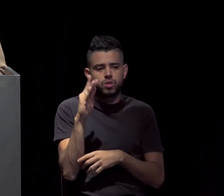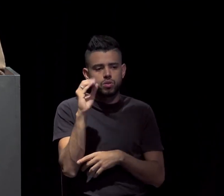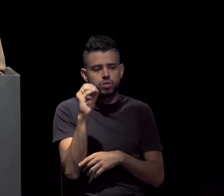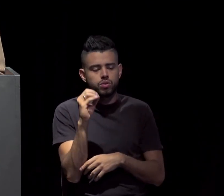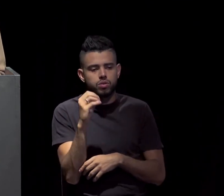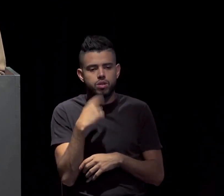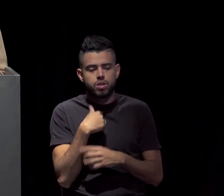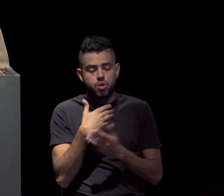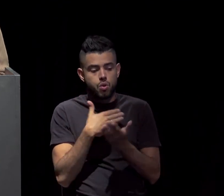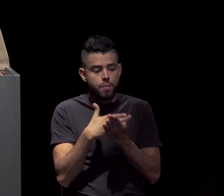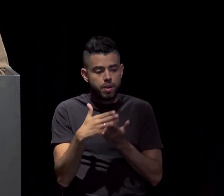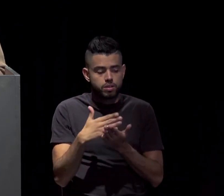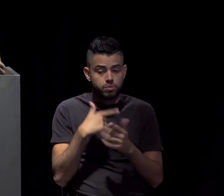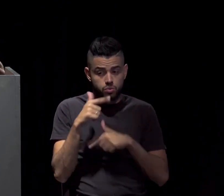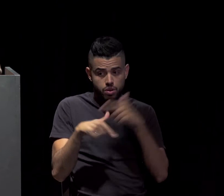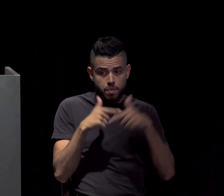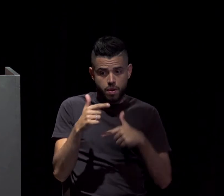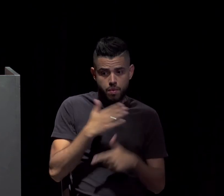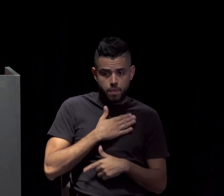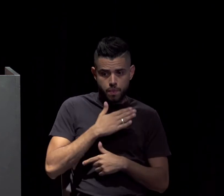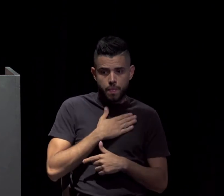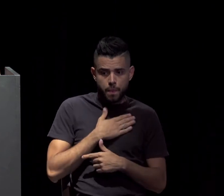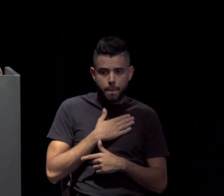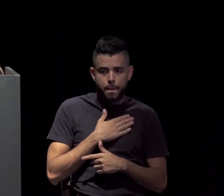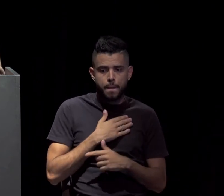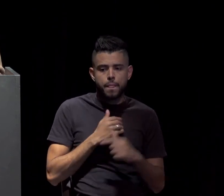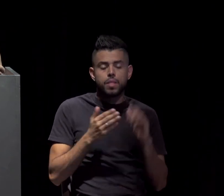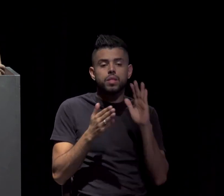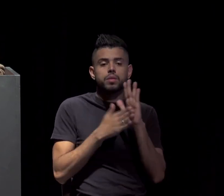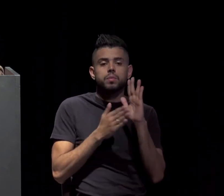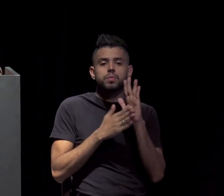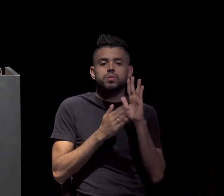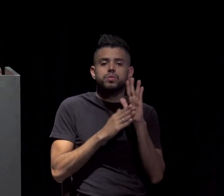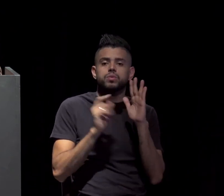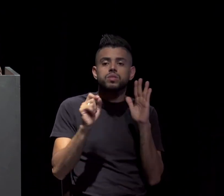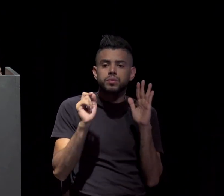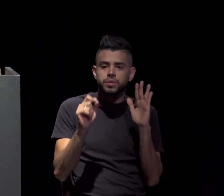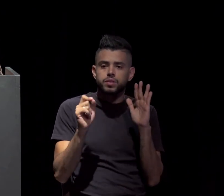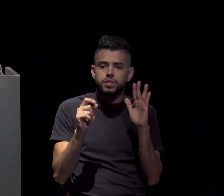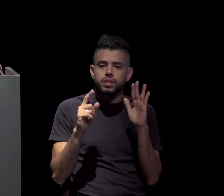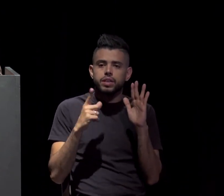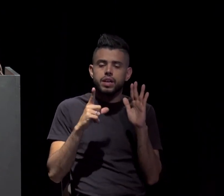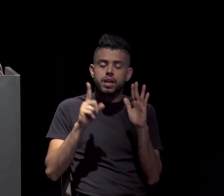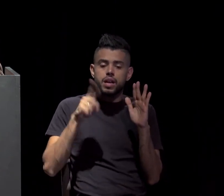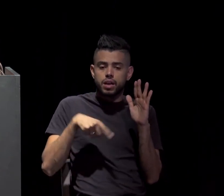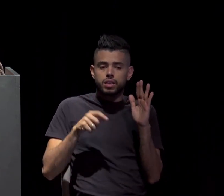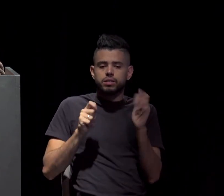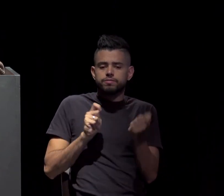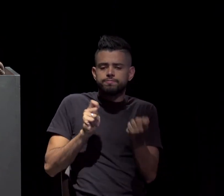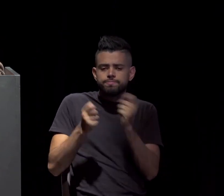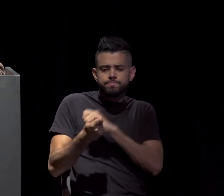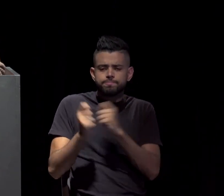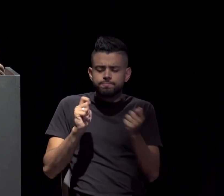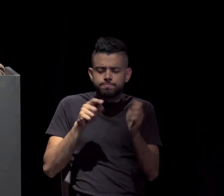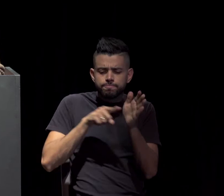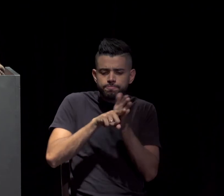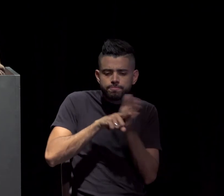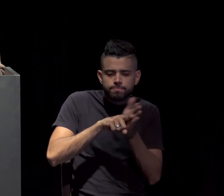começa o meu trabalho, nesse momento. Então, o que se propunha, nesse primeiro instante, era articular uma rede de investigação